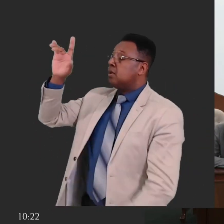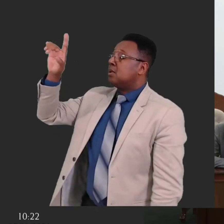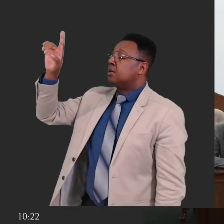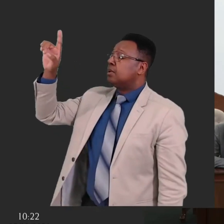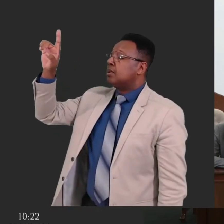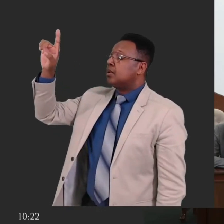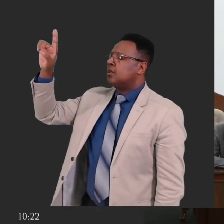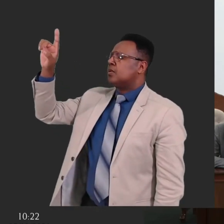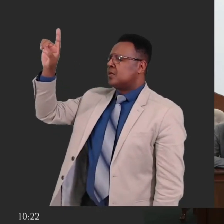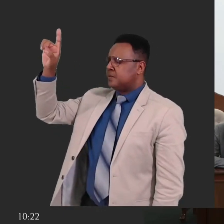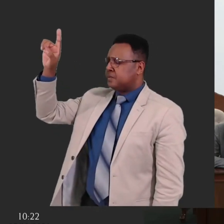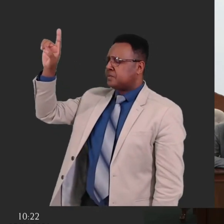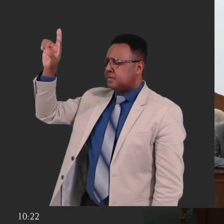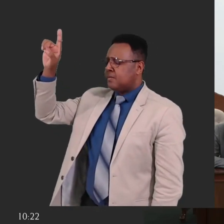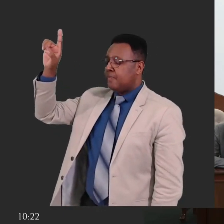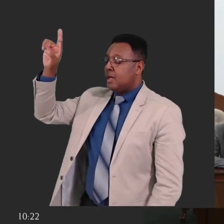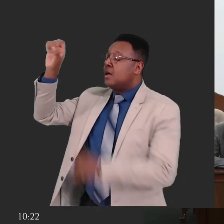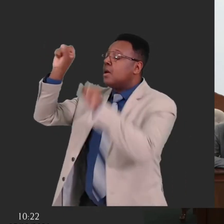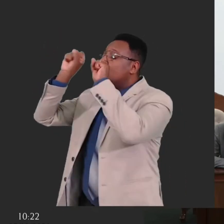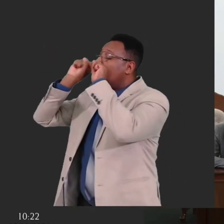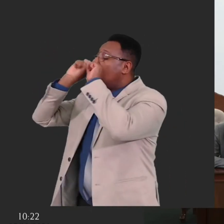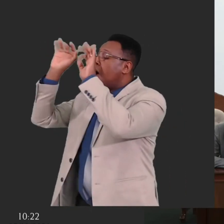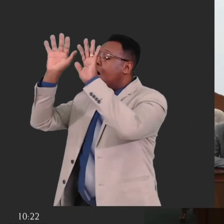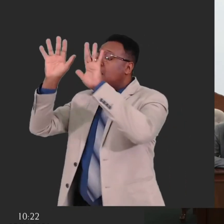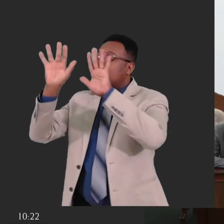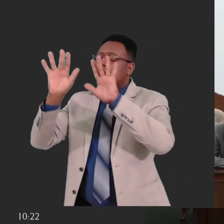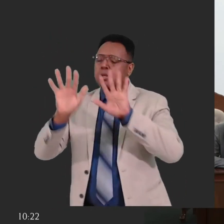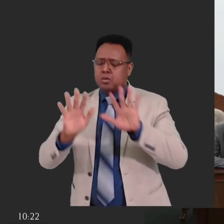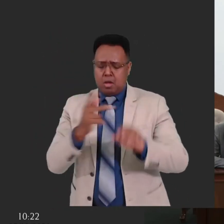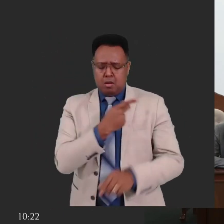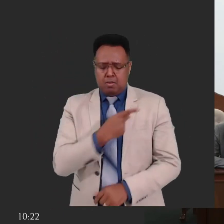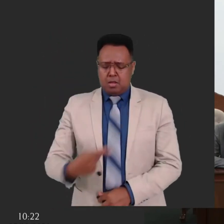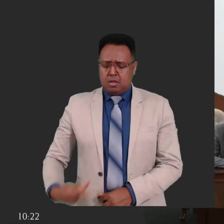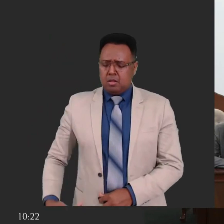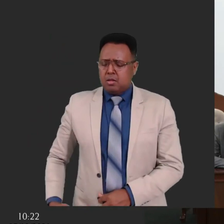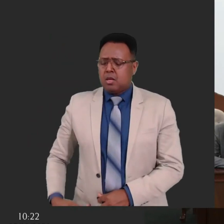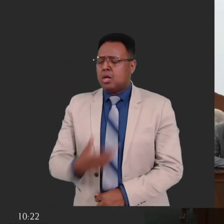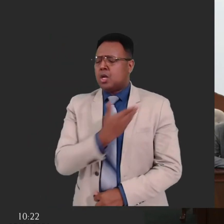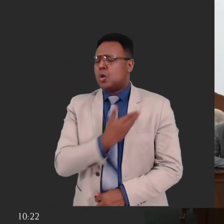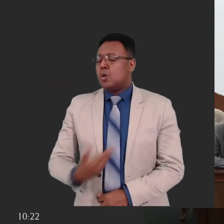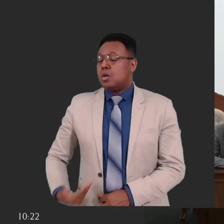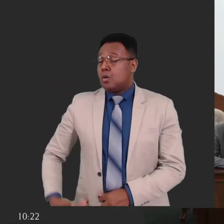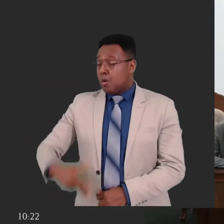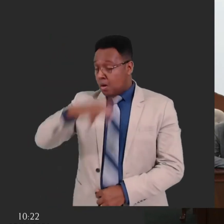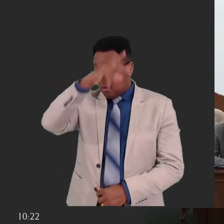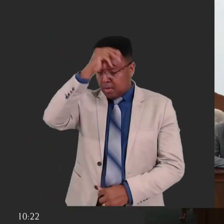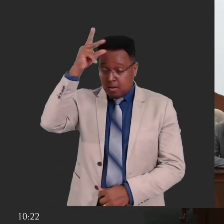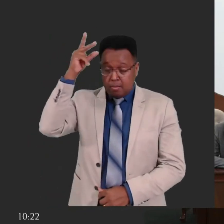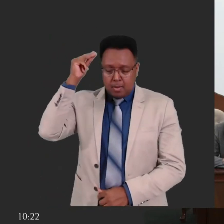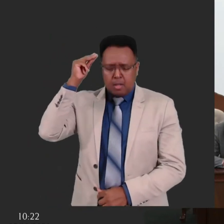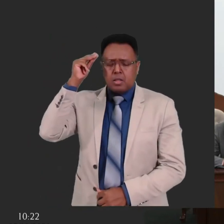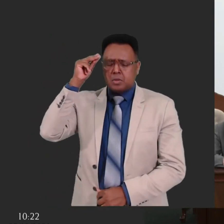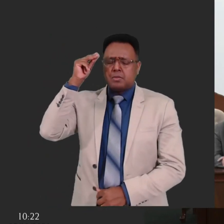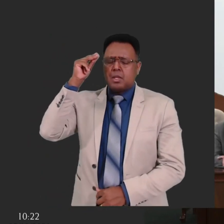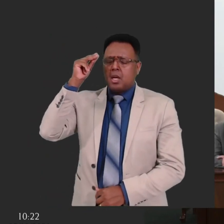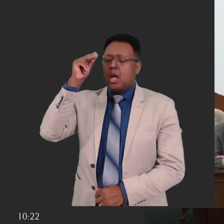abençoa todas as autoridades, tanto civis como militares, a nossa nação brasileira, em